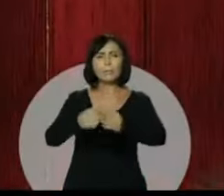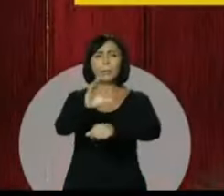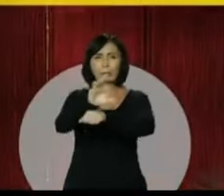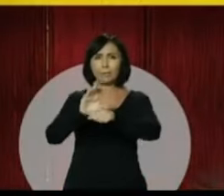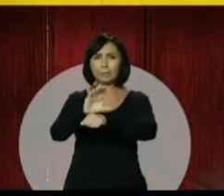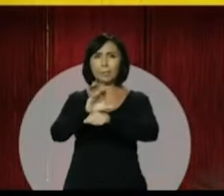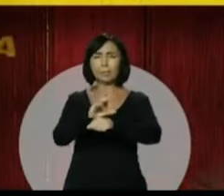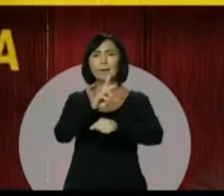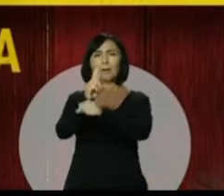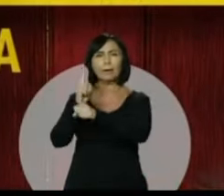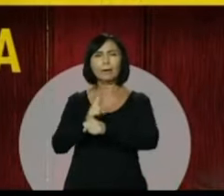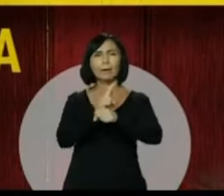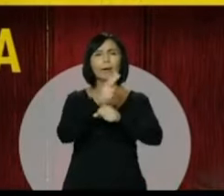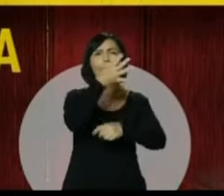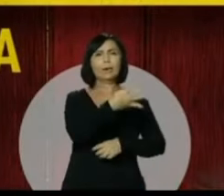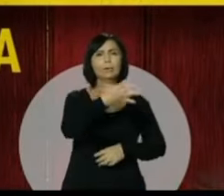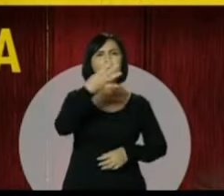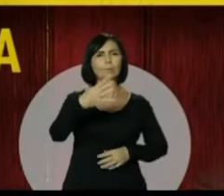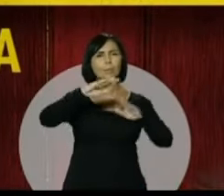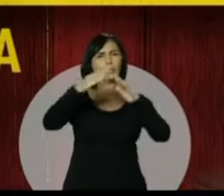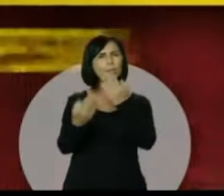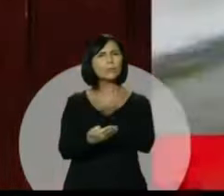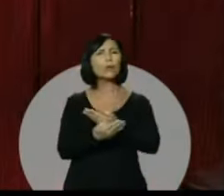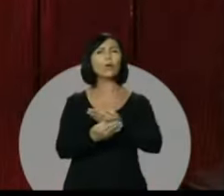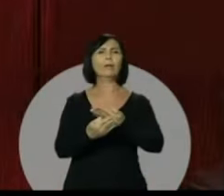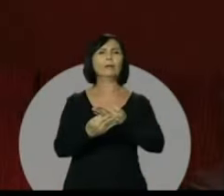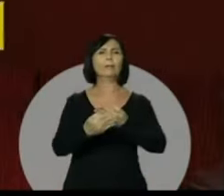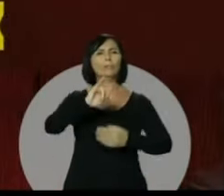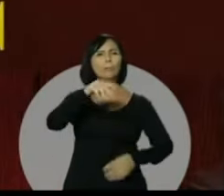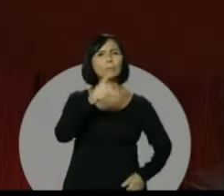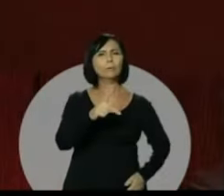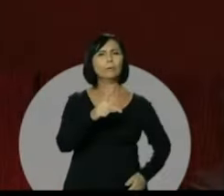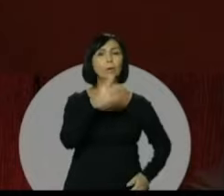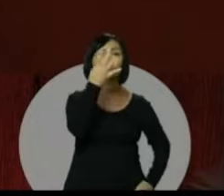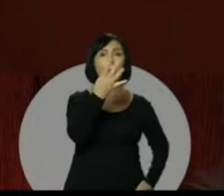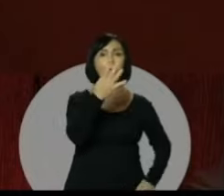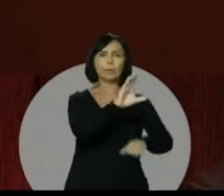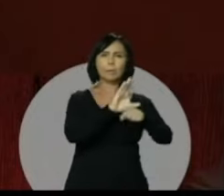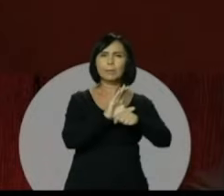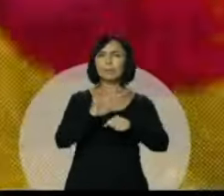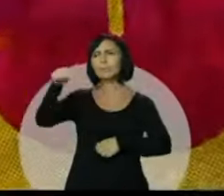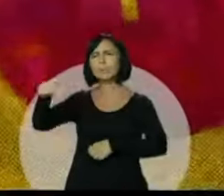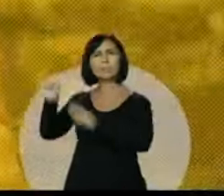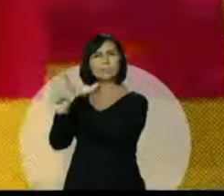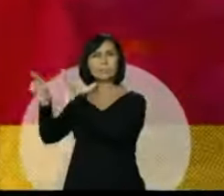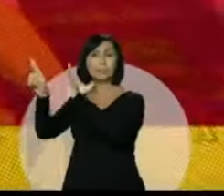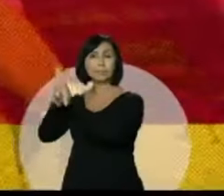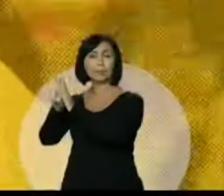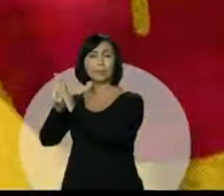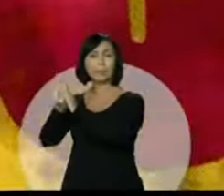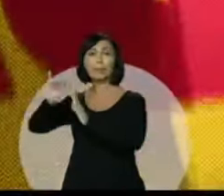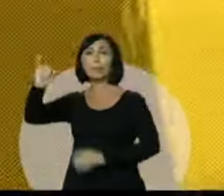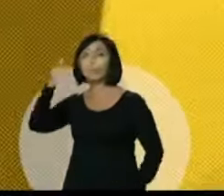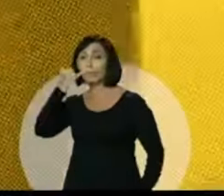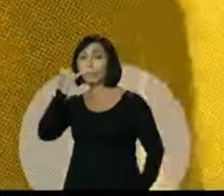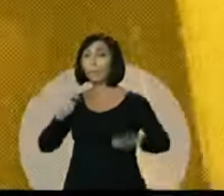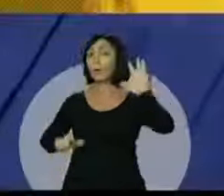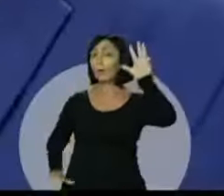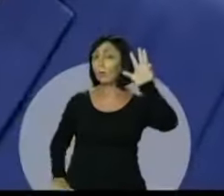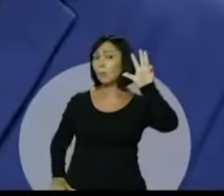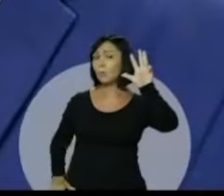Cabedelo, reforma de 44 escolas em João Pessoa, 4 em Cabedelo e 7 em Santa Rita. João é Lula e Lula é